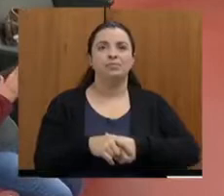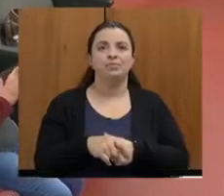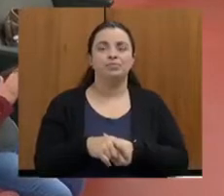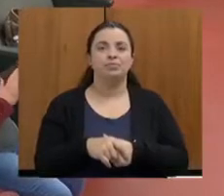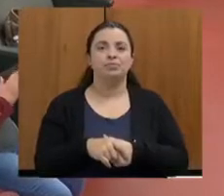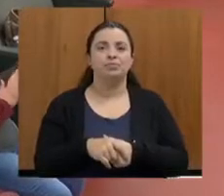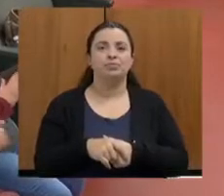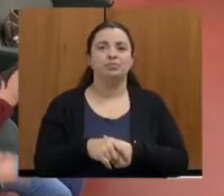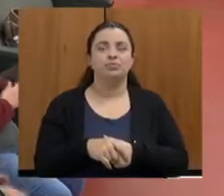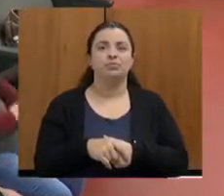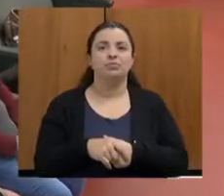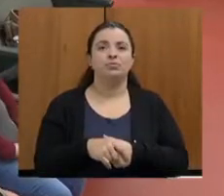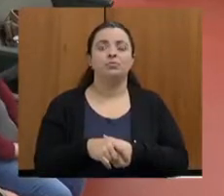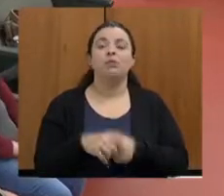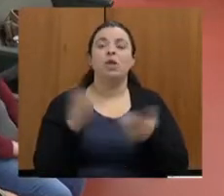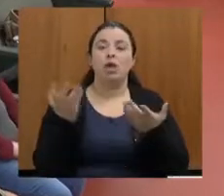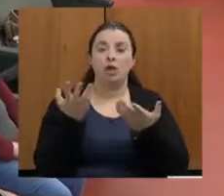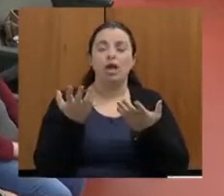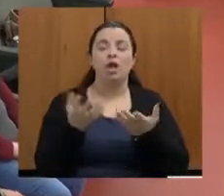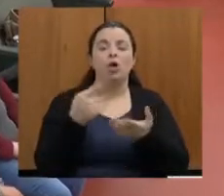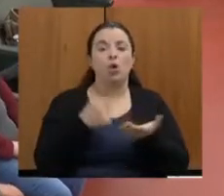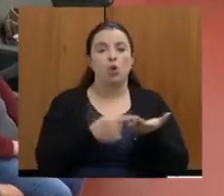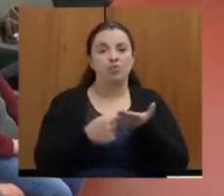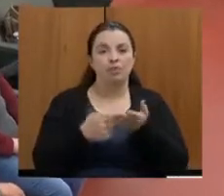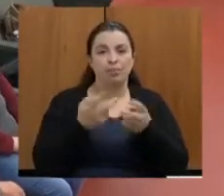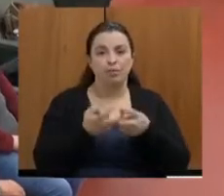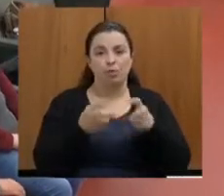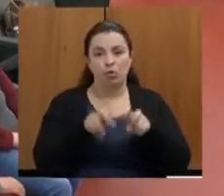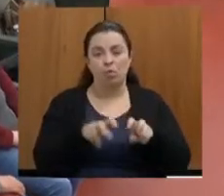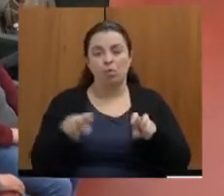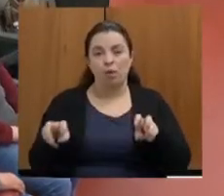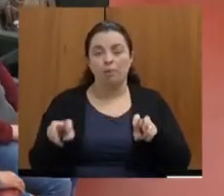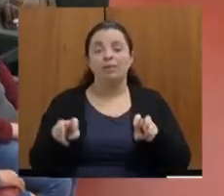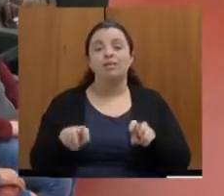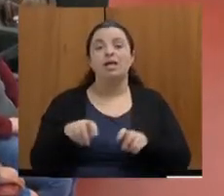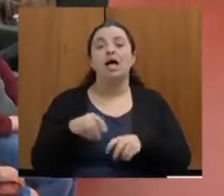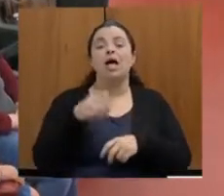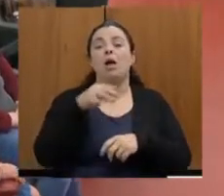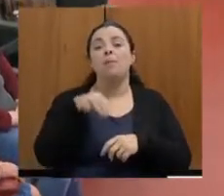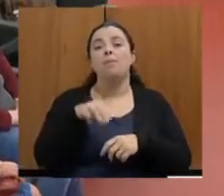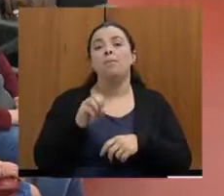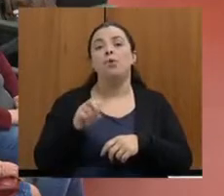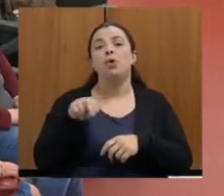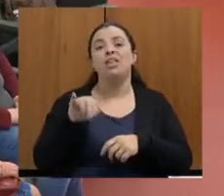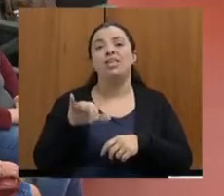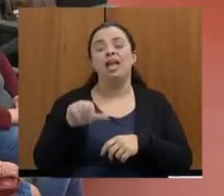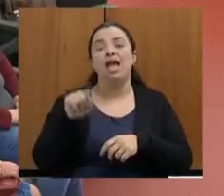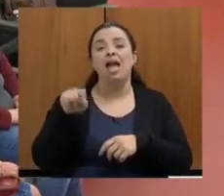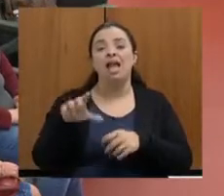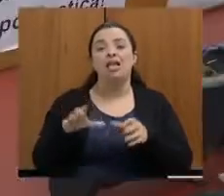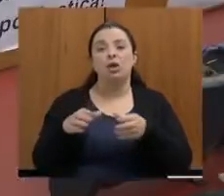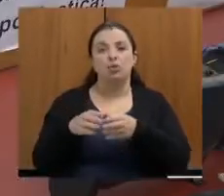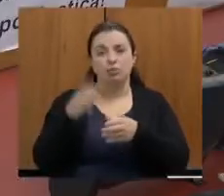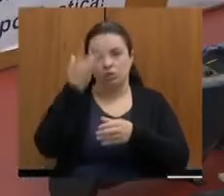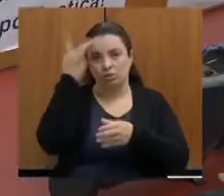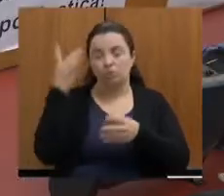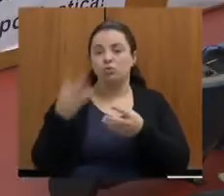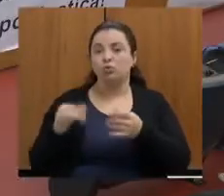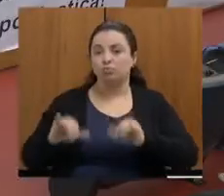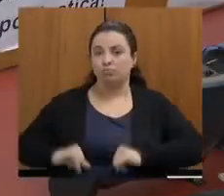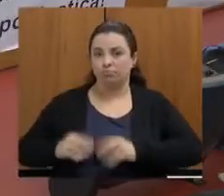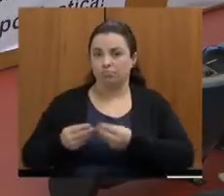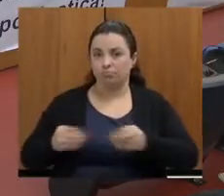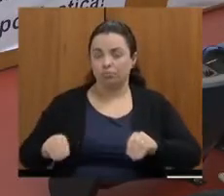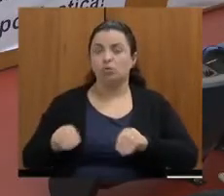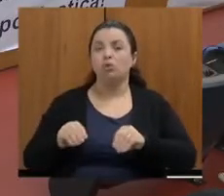Eu quero convidar para compor a mesa aqui conosco a Mônica que é da comissão de atingidos pela barragem de Fundão de